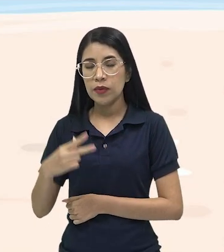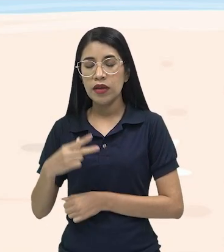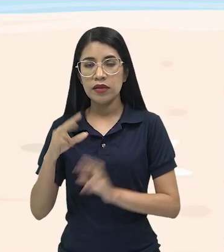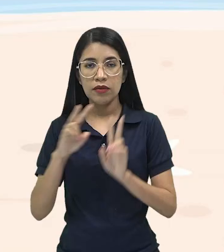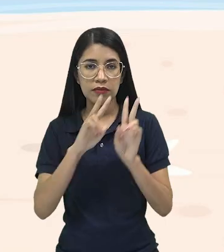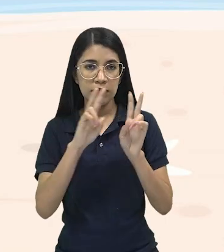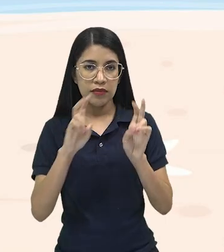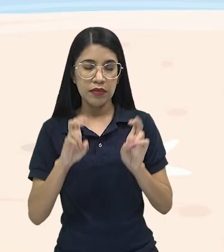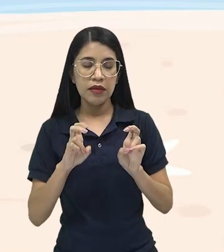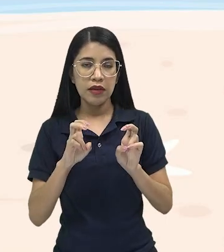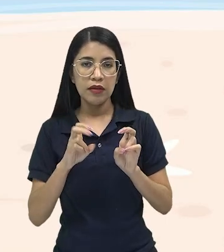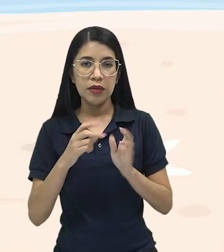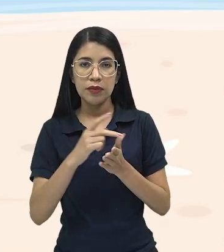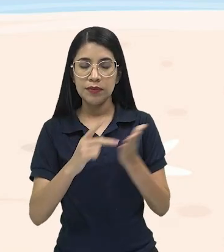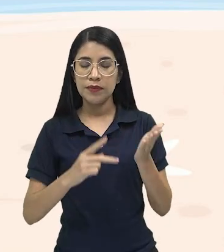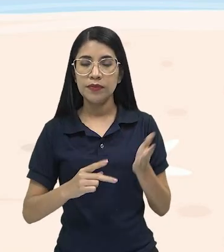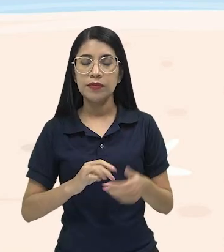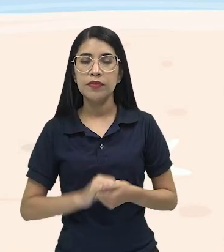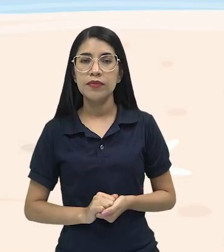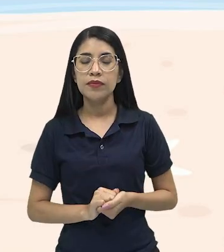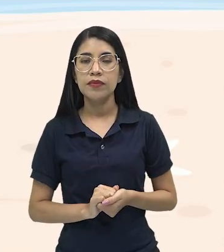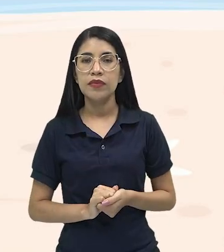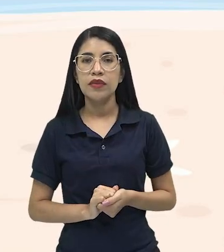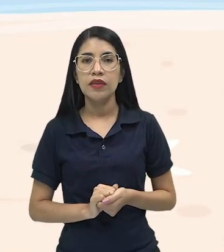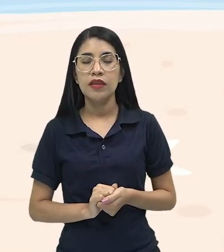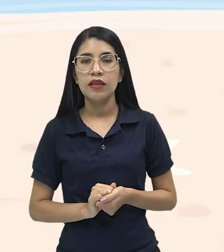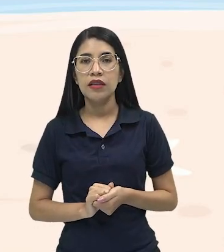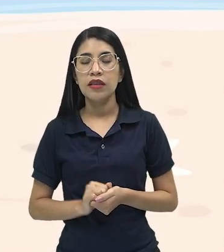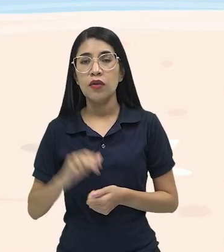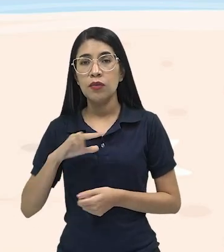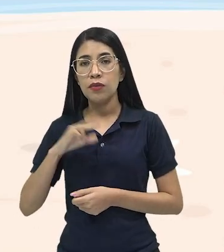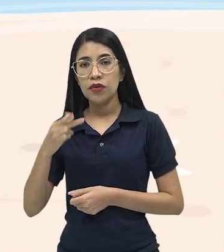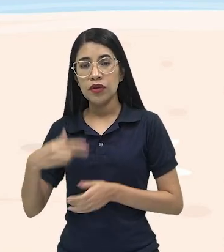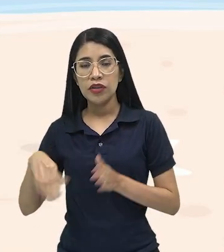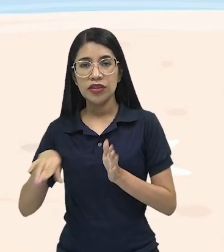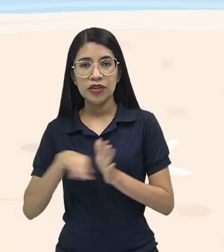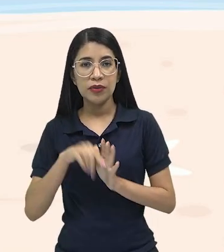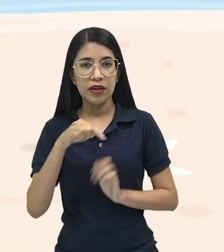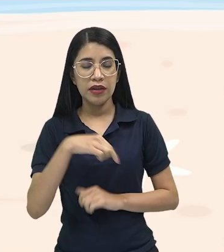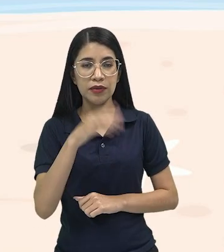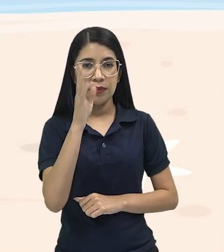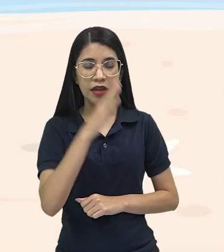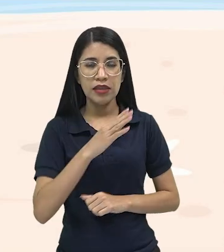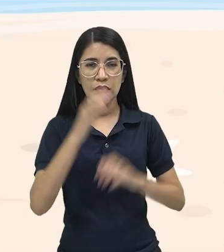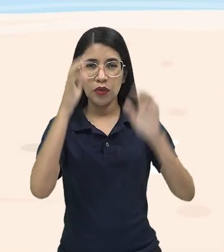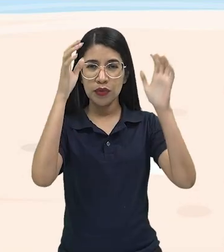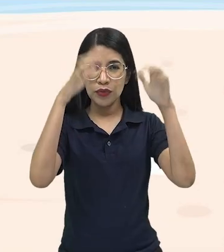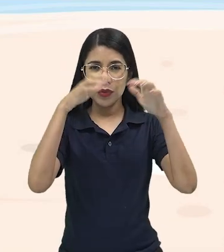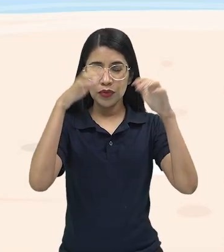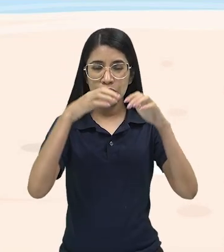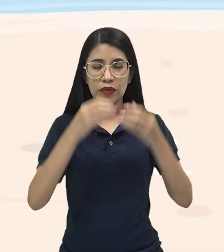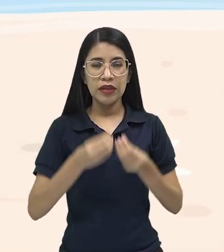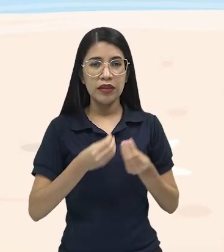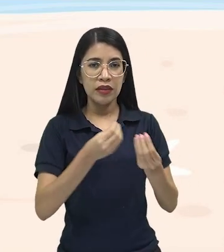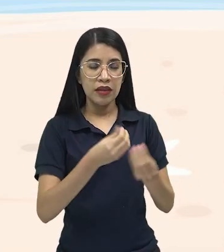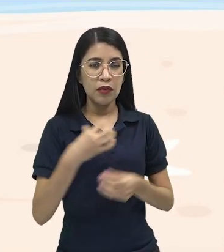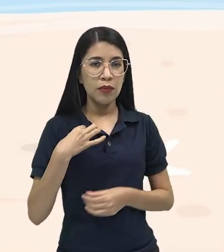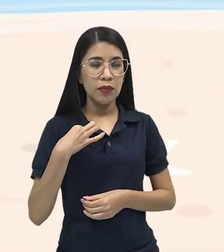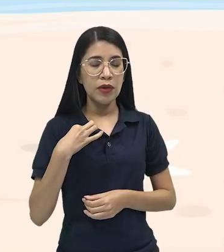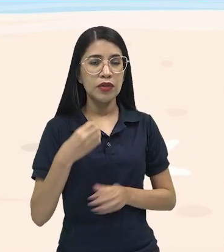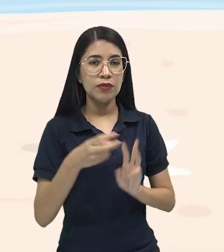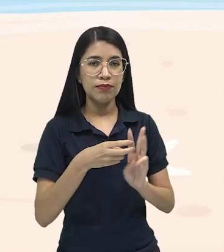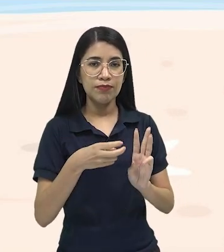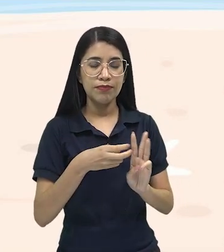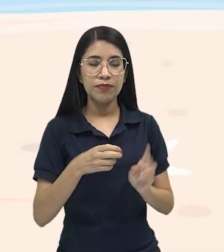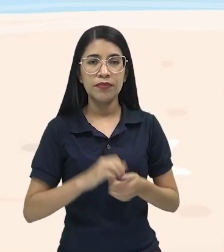do poema. Então ele começa assim: quando o português chegou, debaixo de uma bruta chuva, vestiu o índio. Que